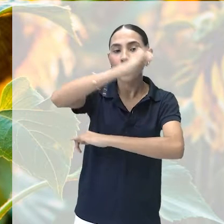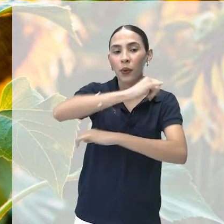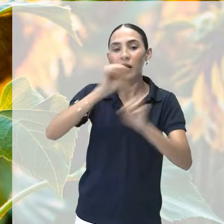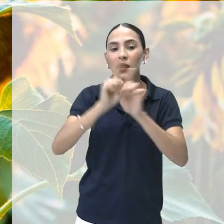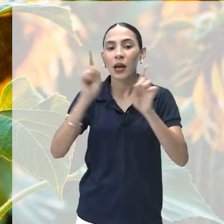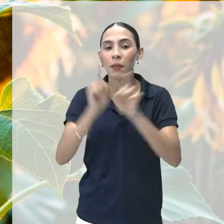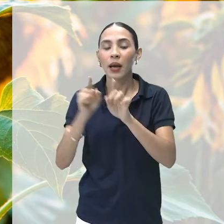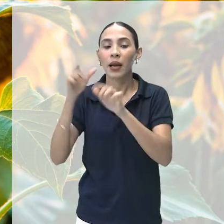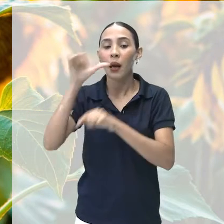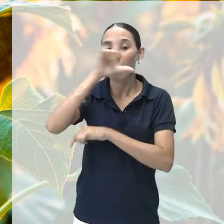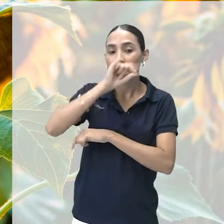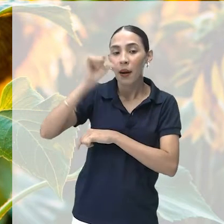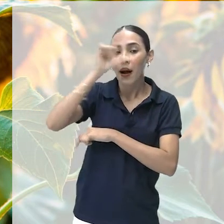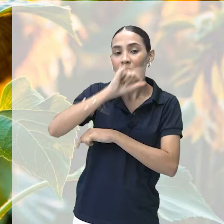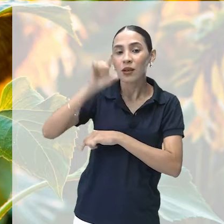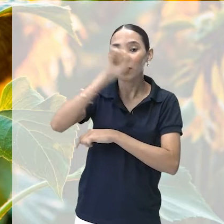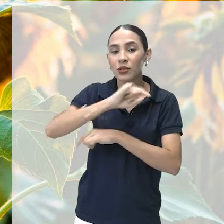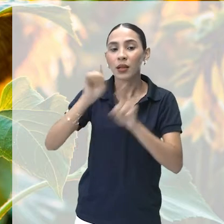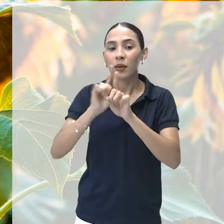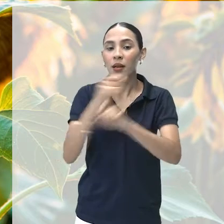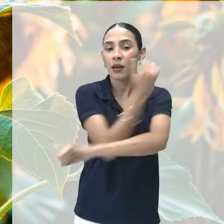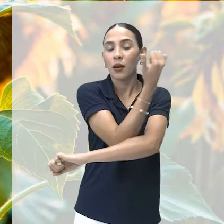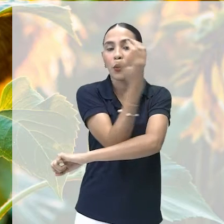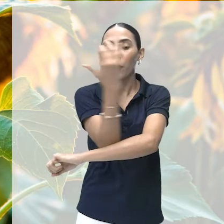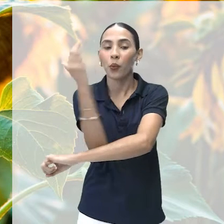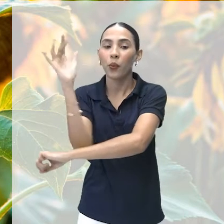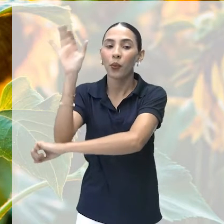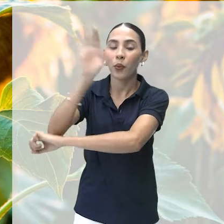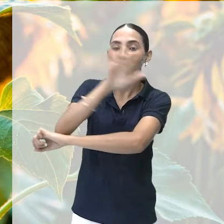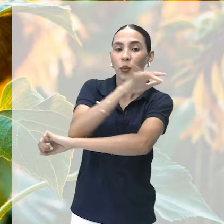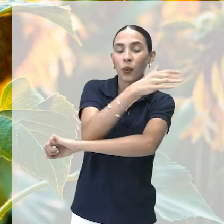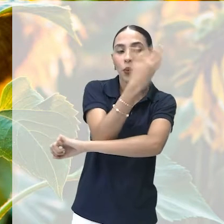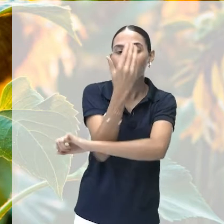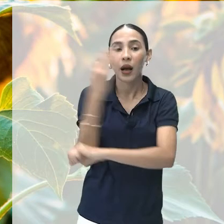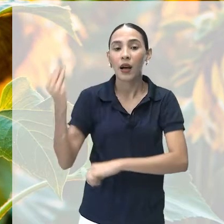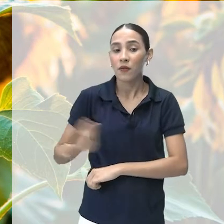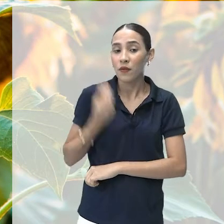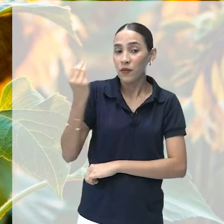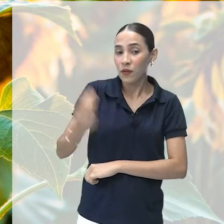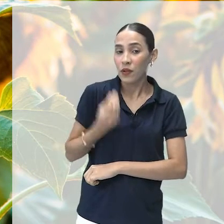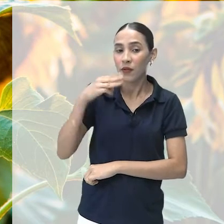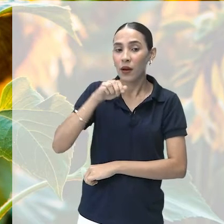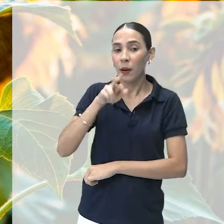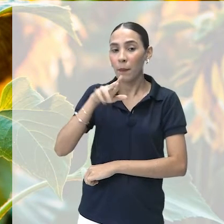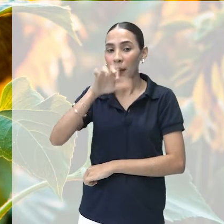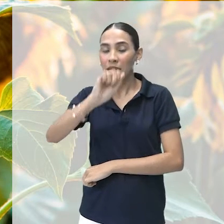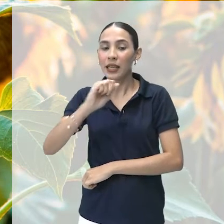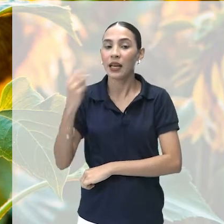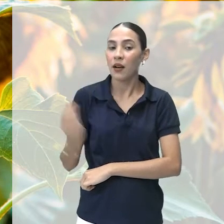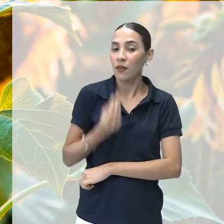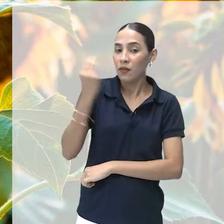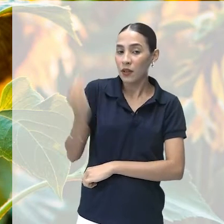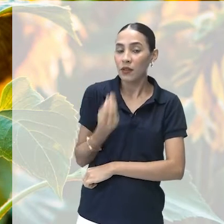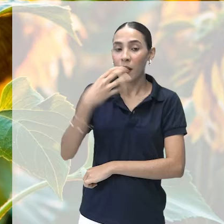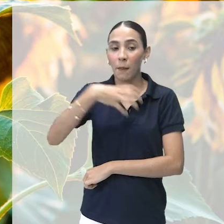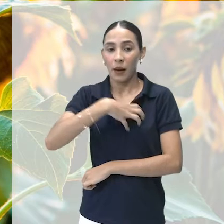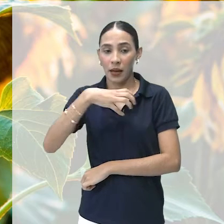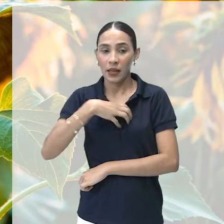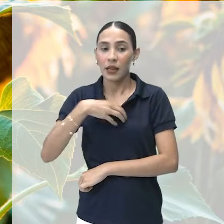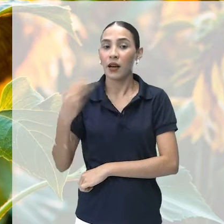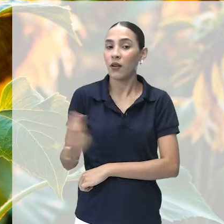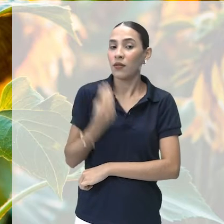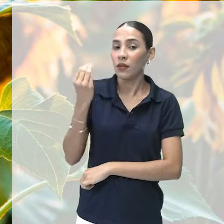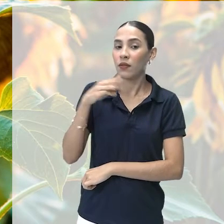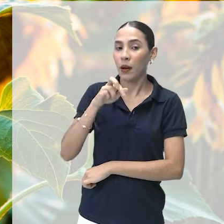tarde inteira entre os girassóis. Viva a Maria, viva a Bahia, viva a